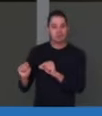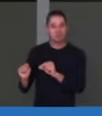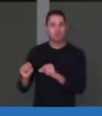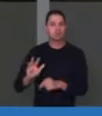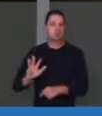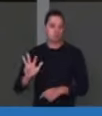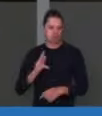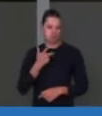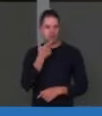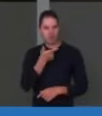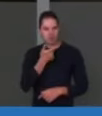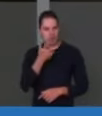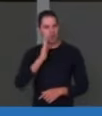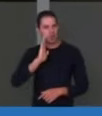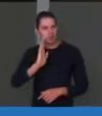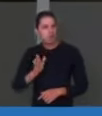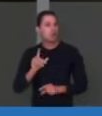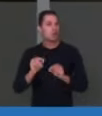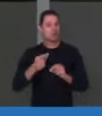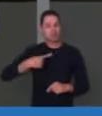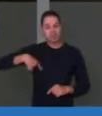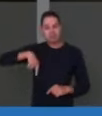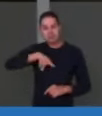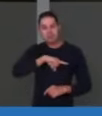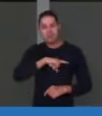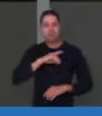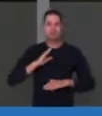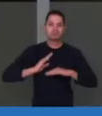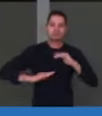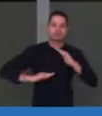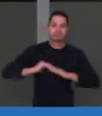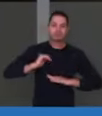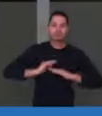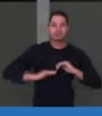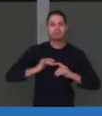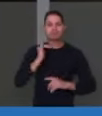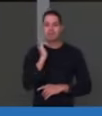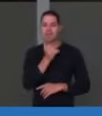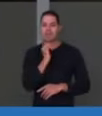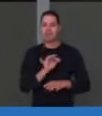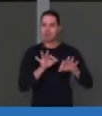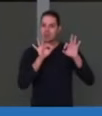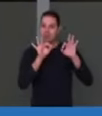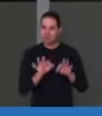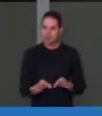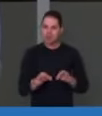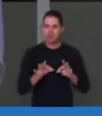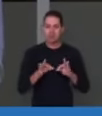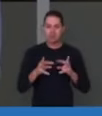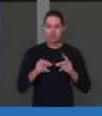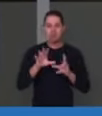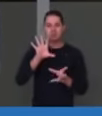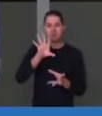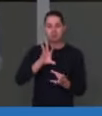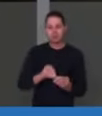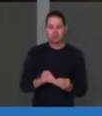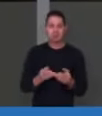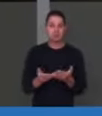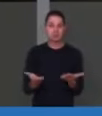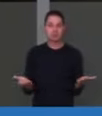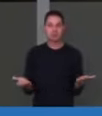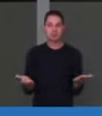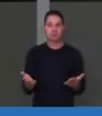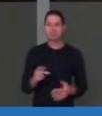falou, nós precisamos ter a capacidade de construir a narrativa correta. Tudo se resume a isso.